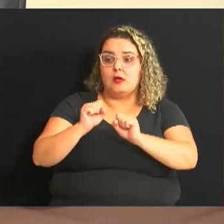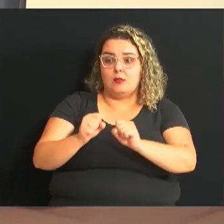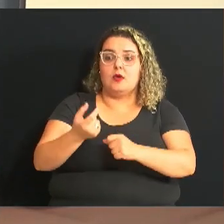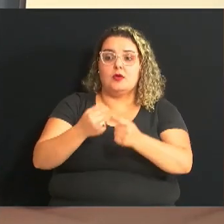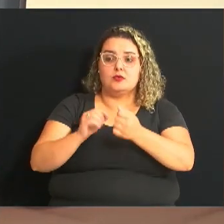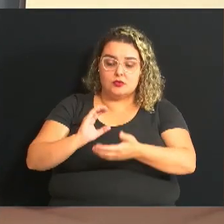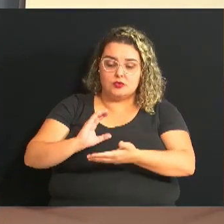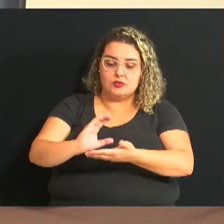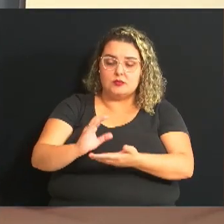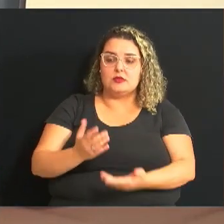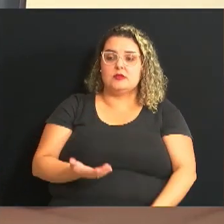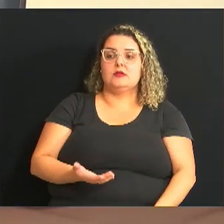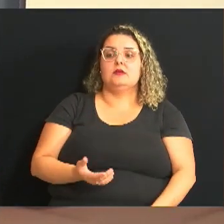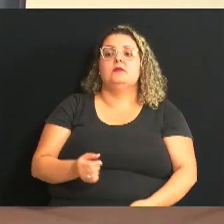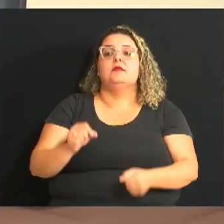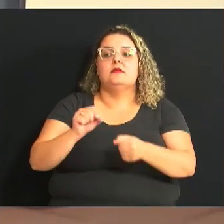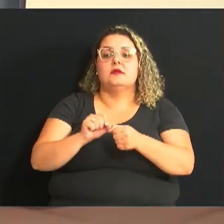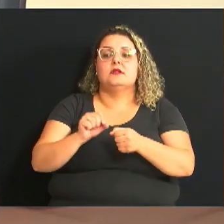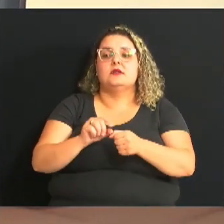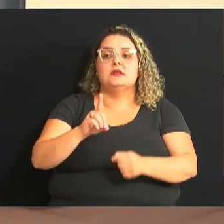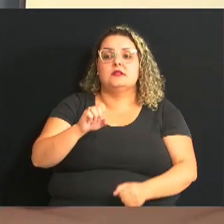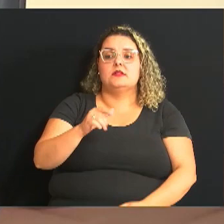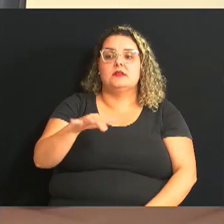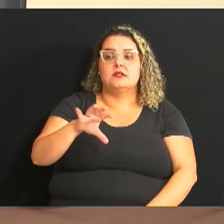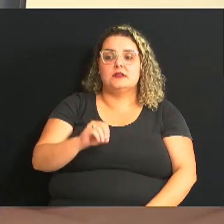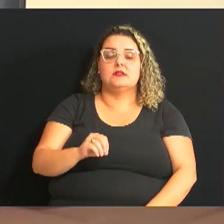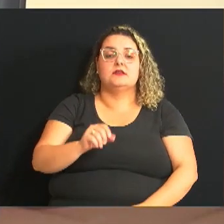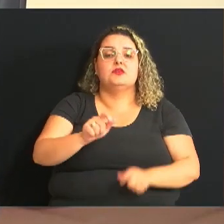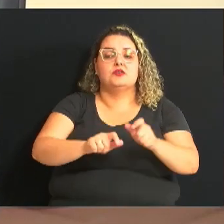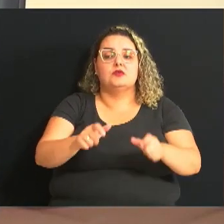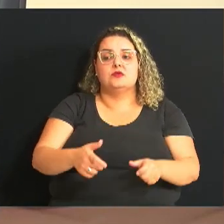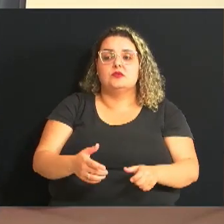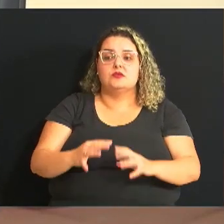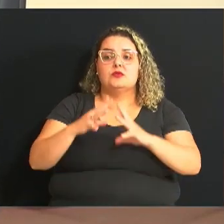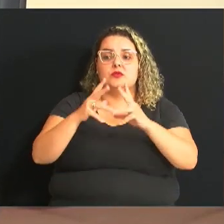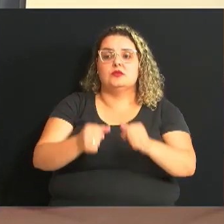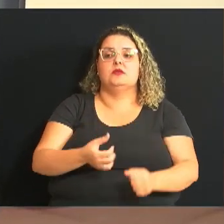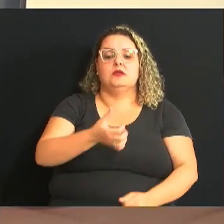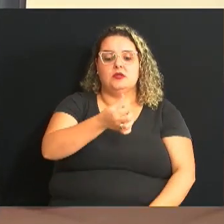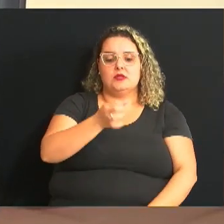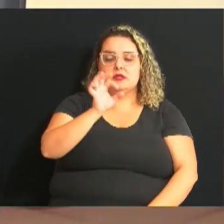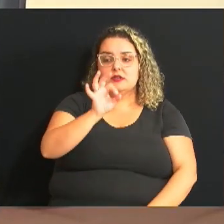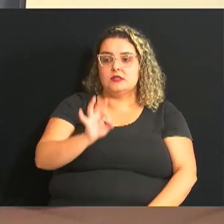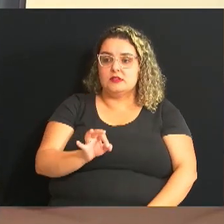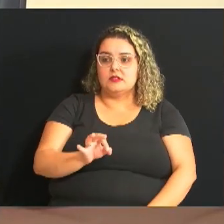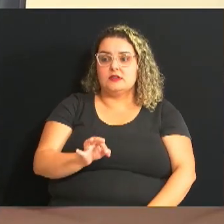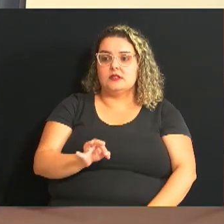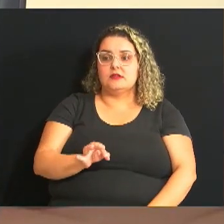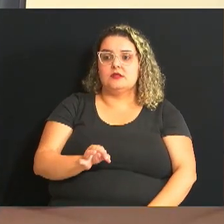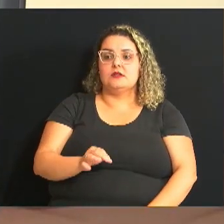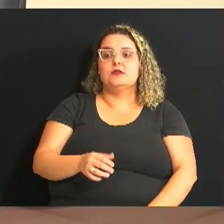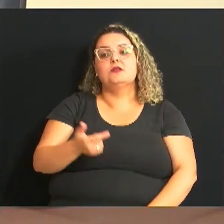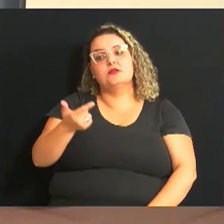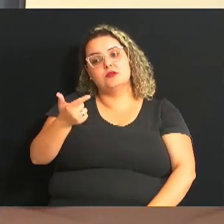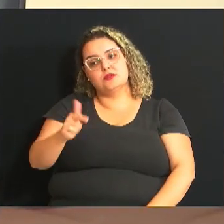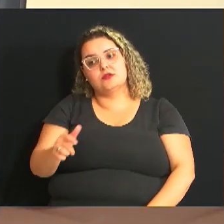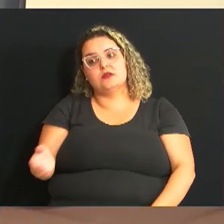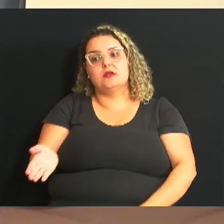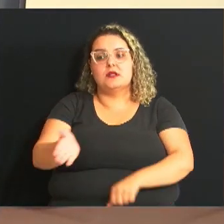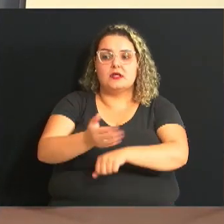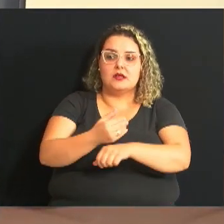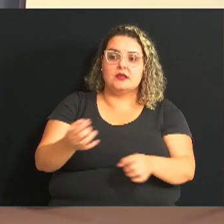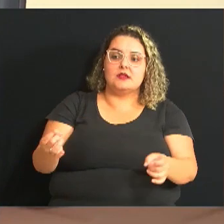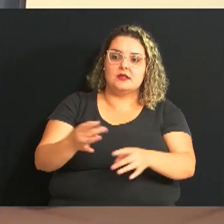destinação, vai fazer a declaração de pessoa física, a declaração completa, 6%. Então, já vou repetir antes de encerrar aqui,